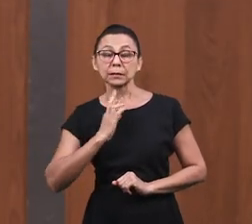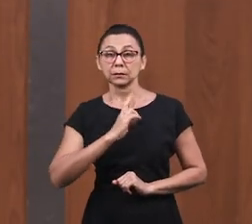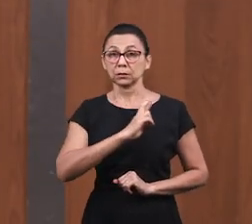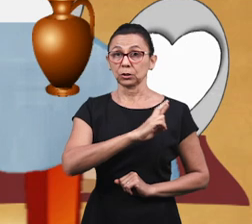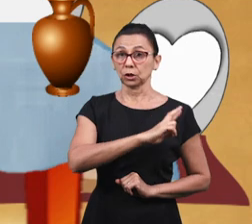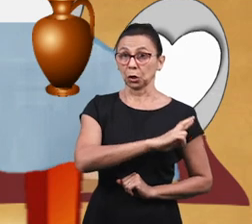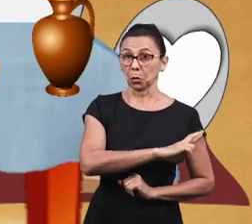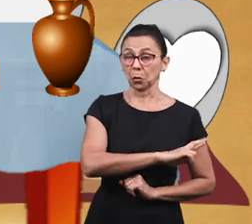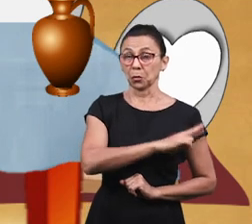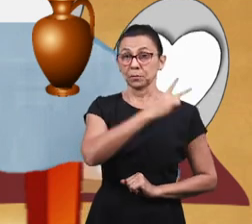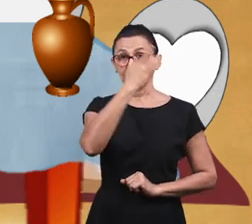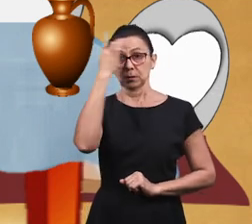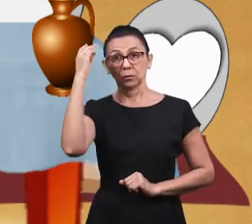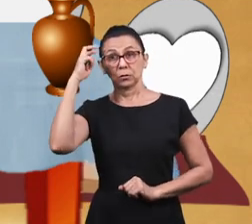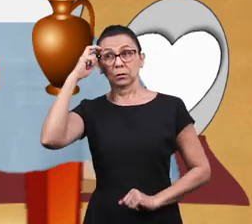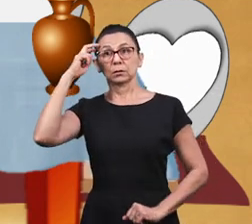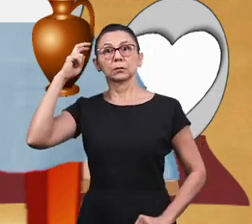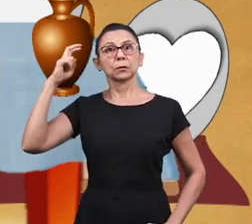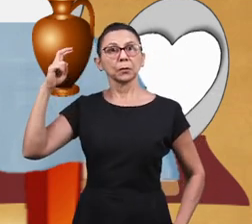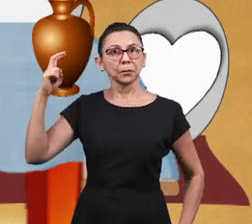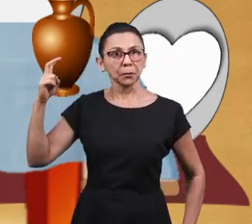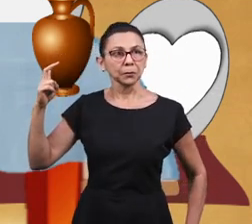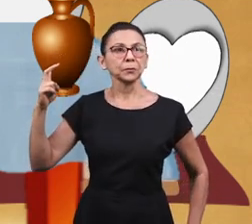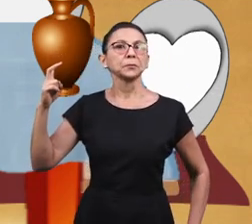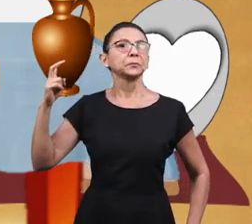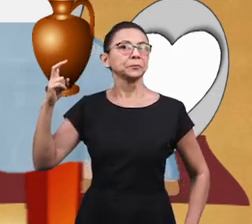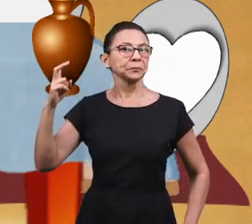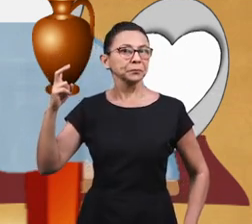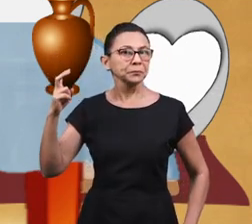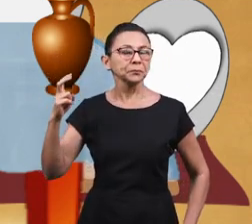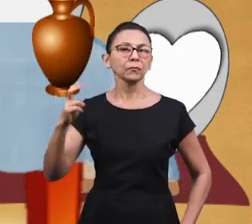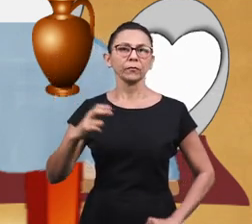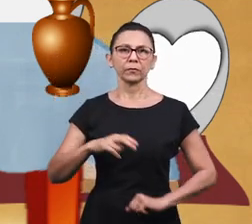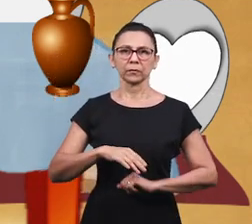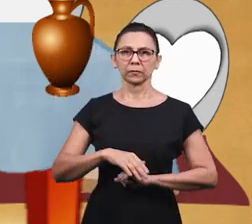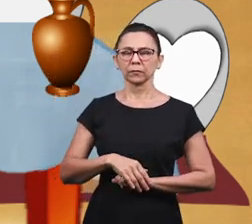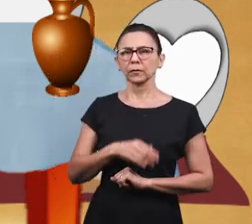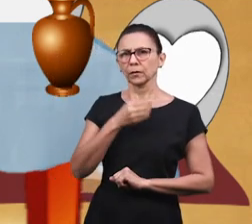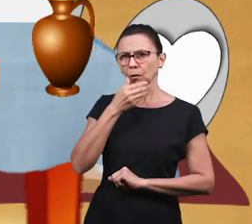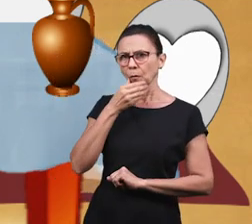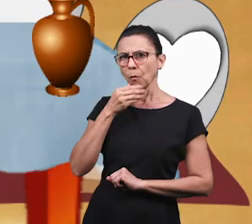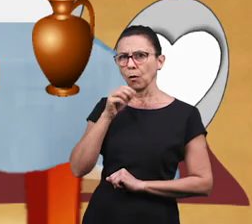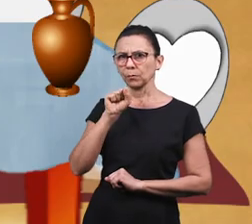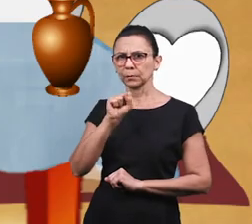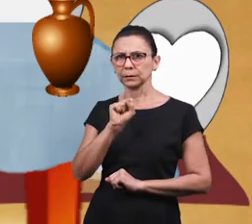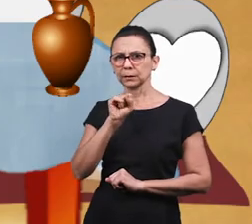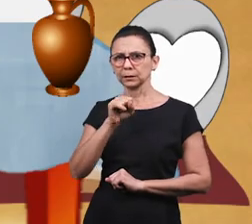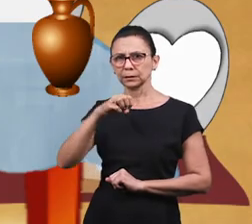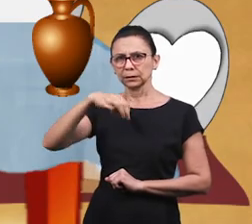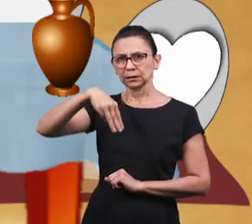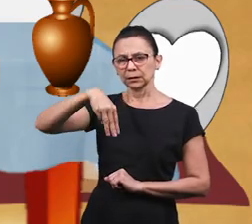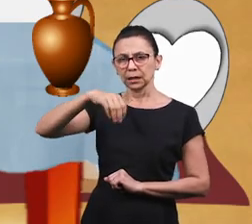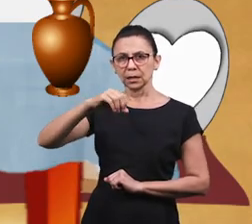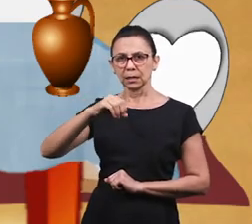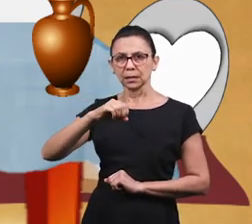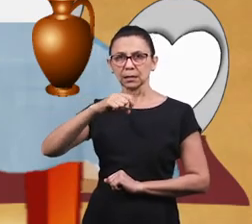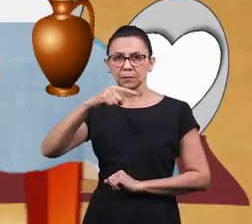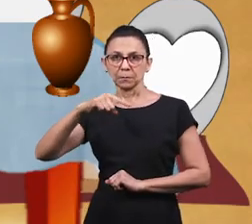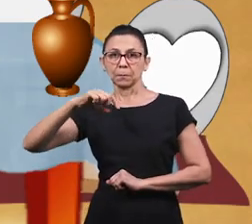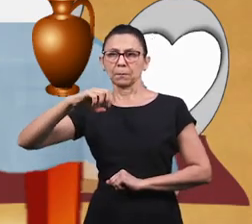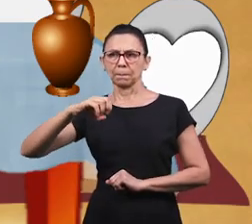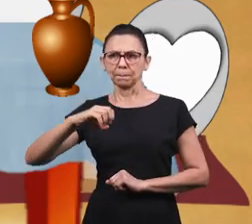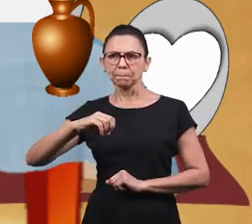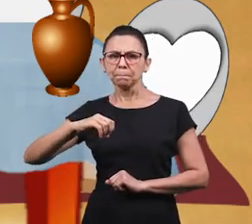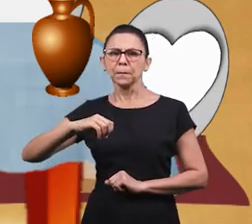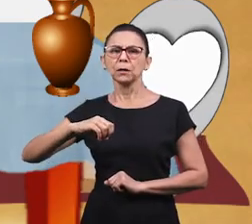religiosos, pessoas inteligentes, e ele, Simão, provavelmente tinha ouvido falar